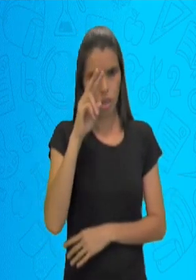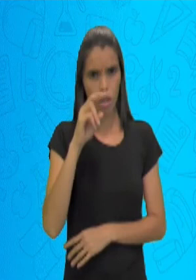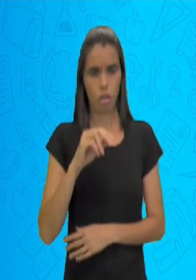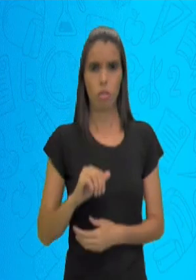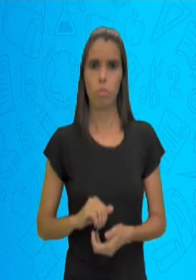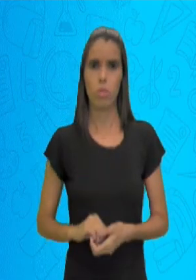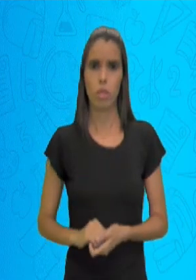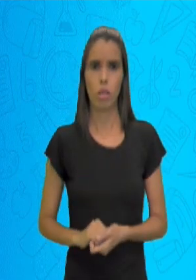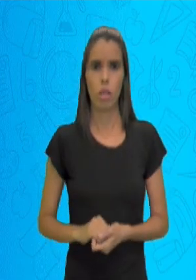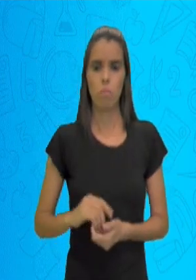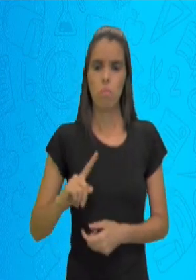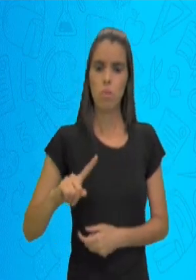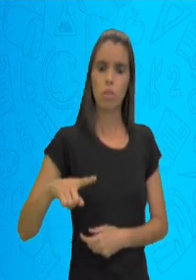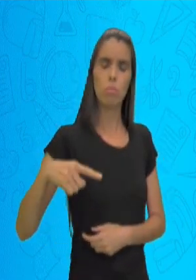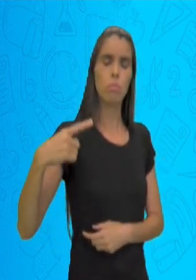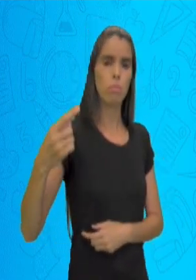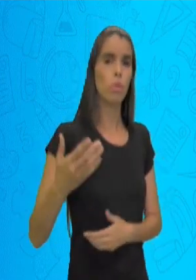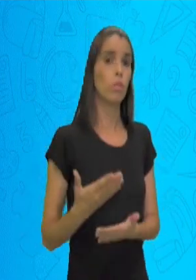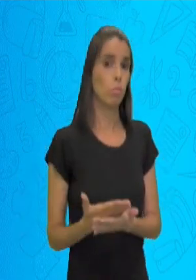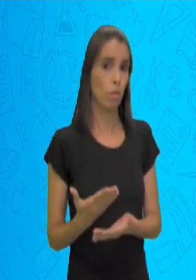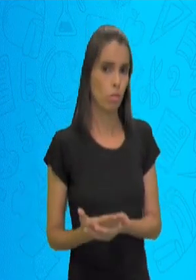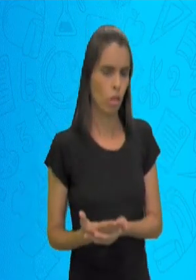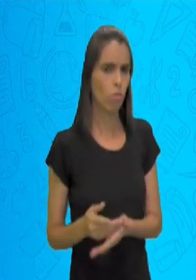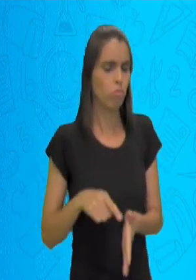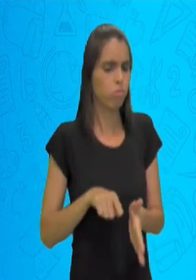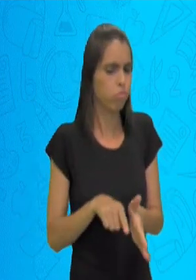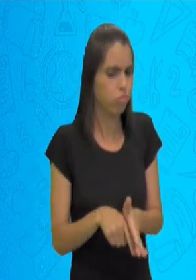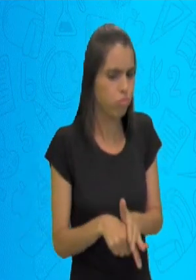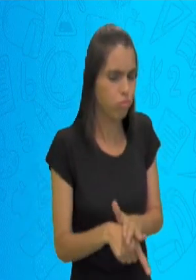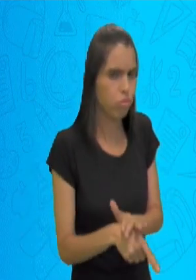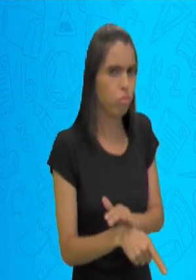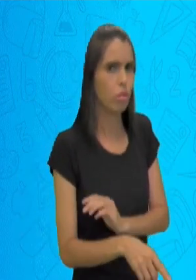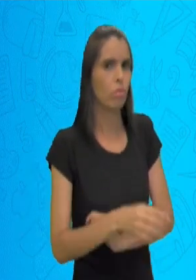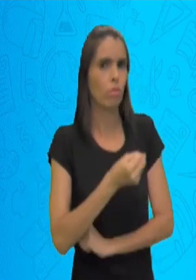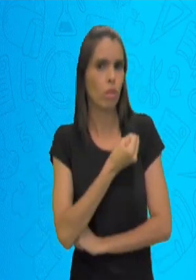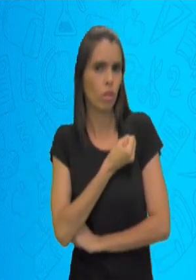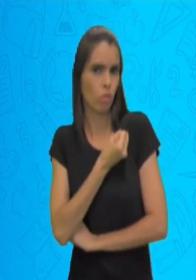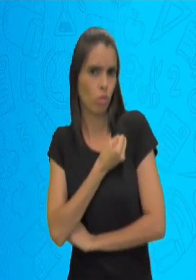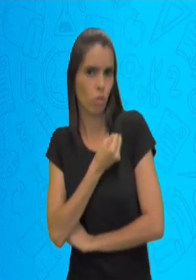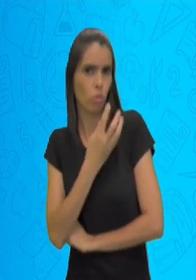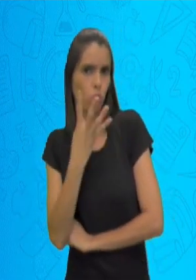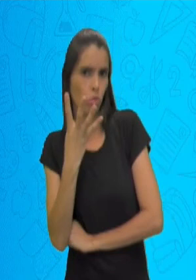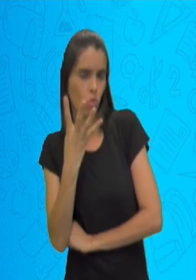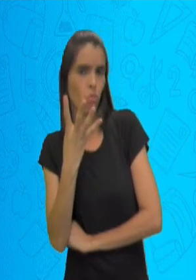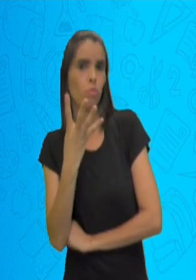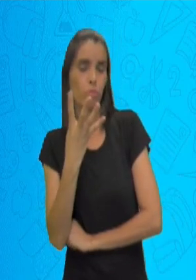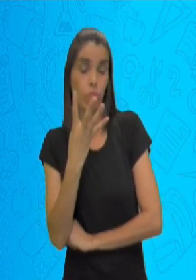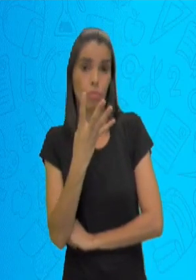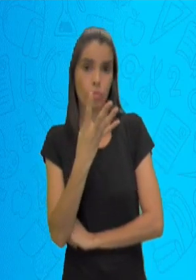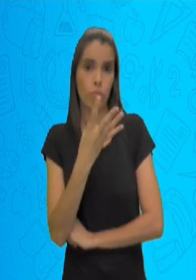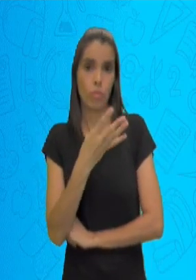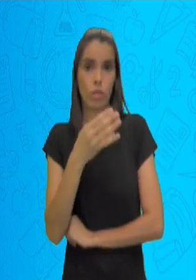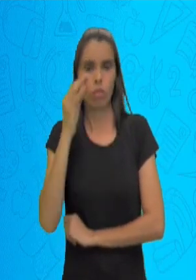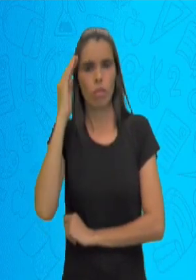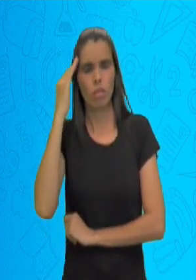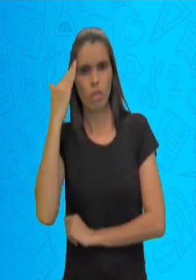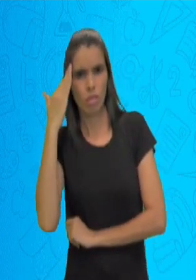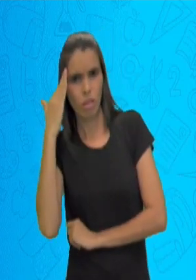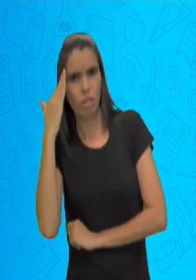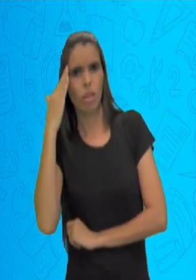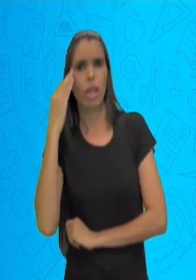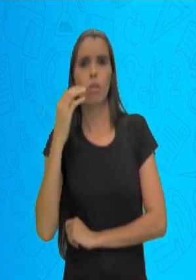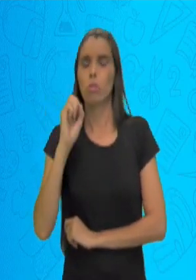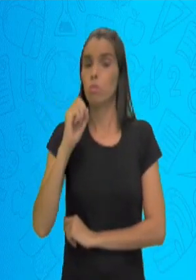vamos falar muito sobre esse assunto ainda, sobre os números com 4 algarismos. Então, se você entendeu ou ficou com